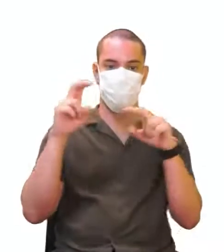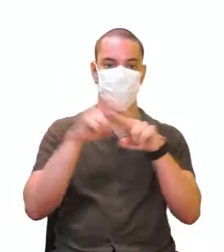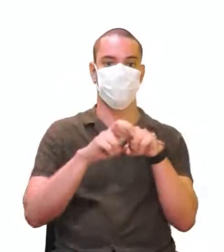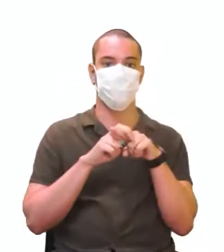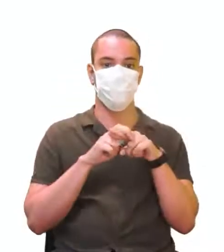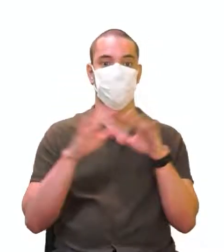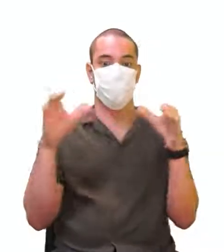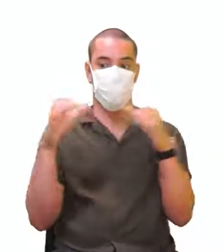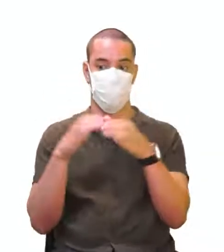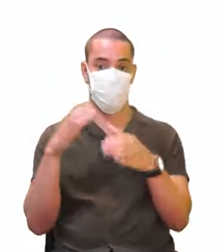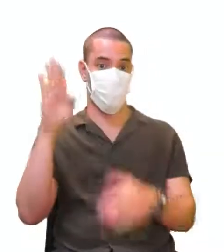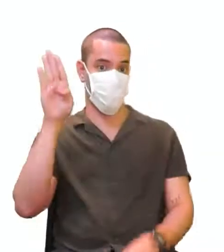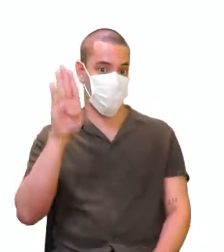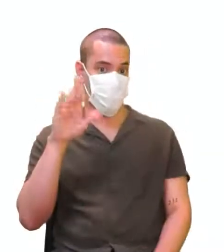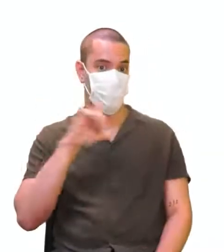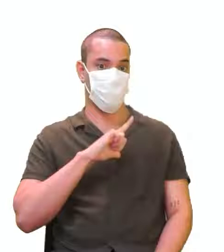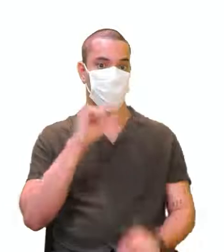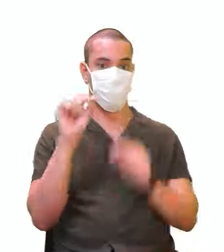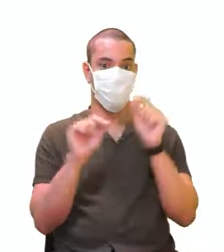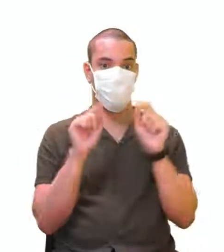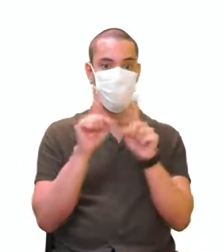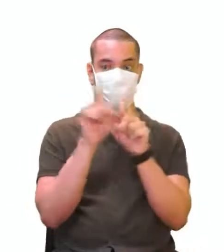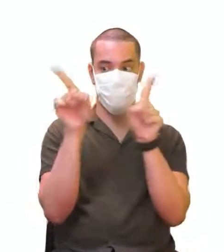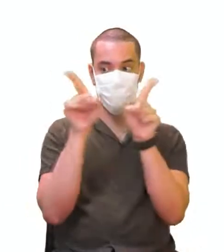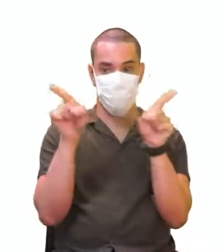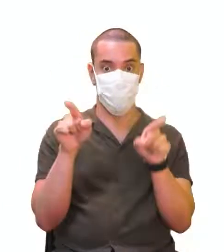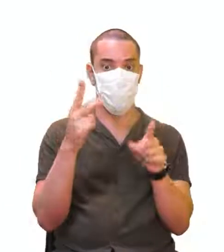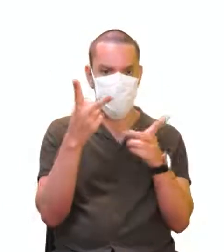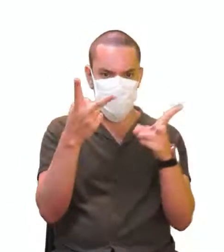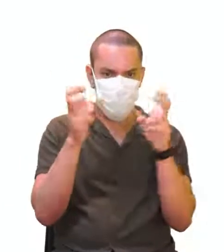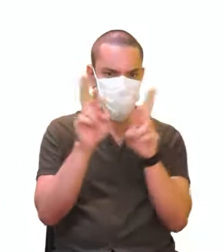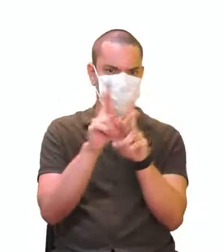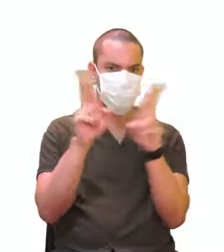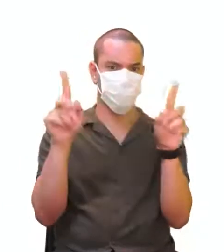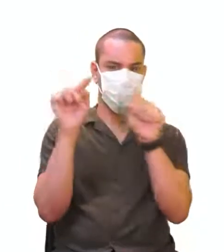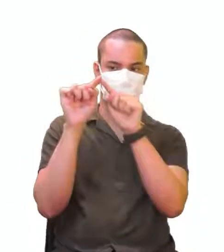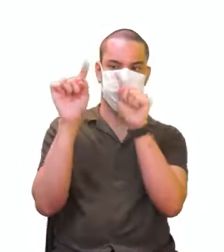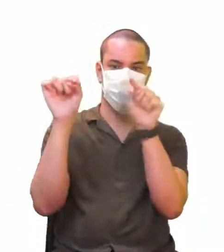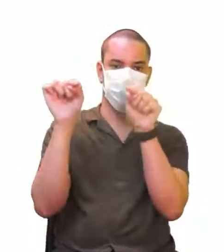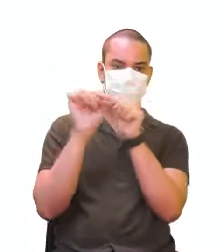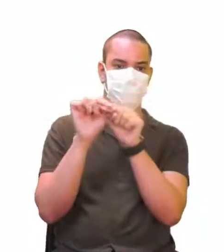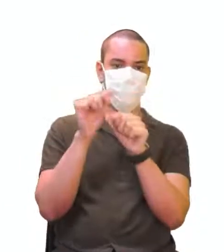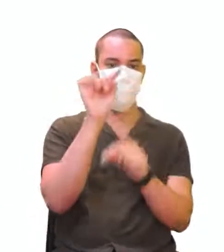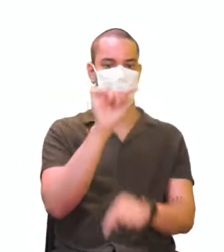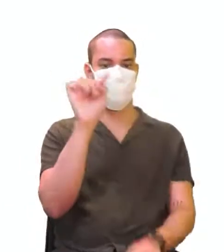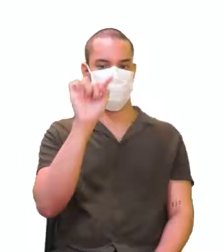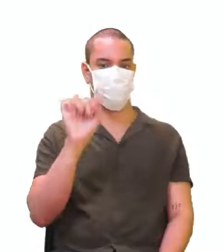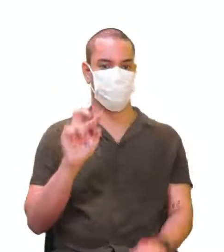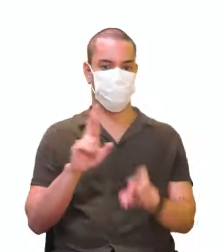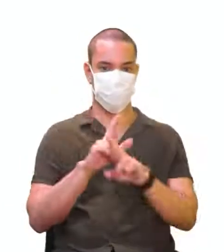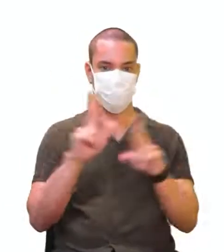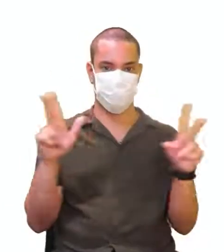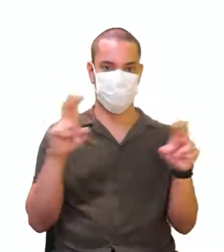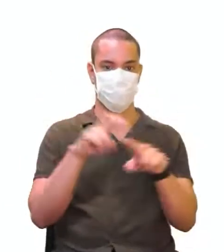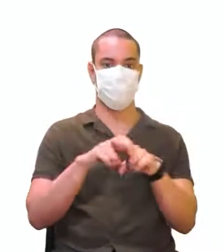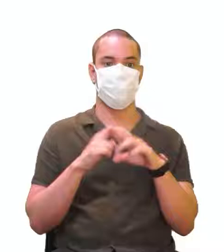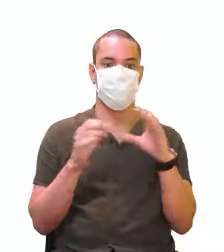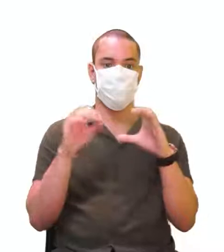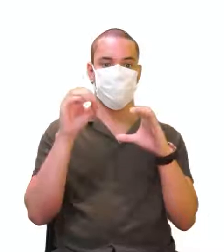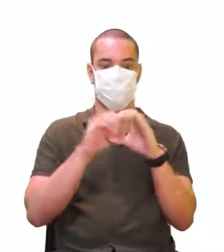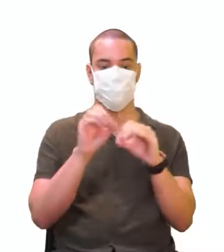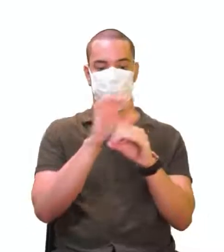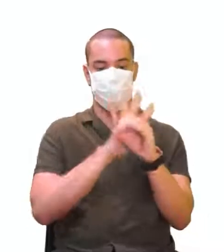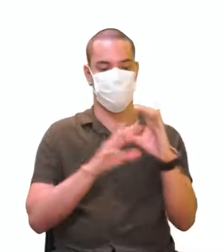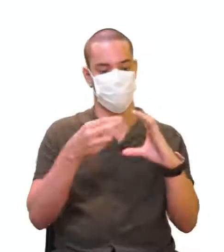indivíduo do grupo B, eu vou ter, olha, os antígenos que são diferentes, o formatozinho deles. Então, nas membranas das hemácias,